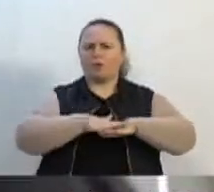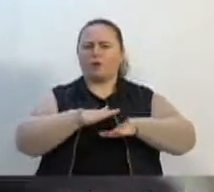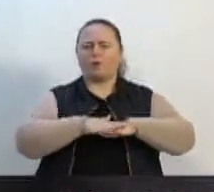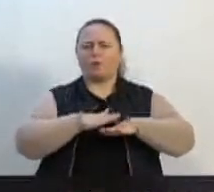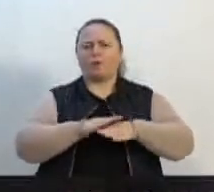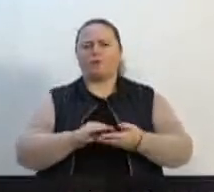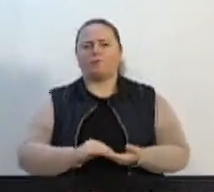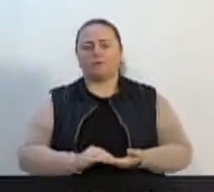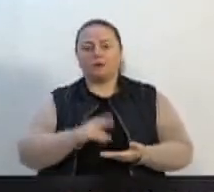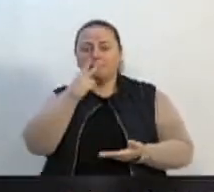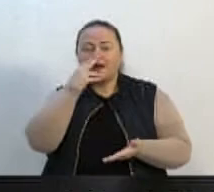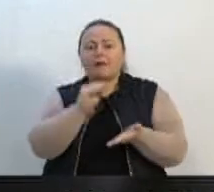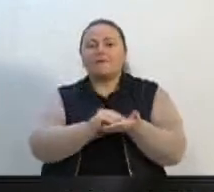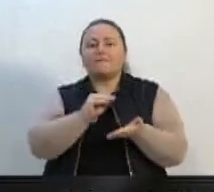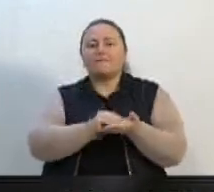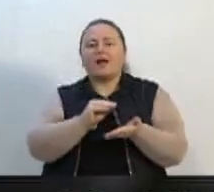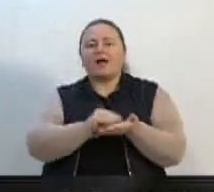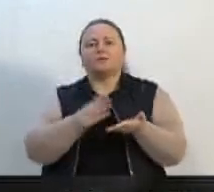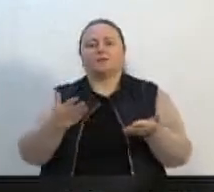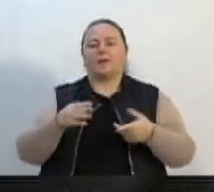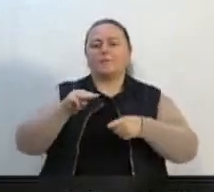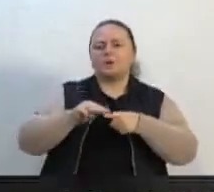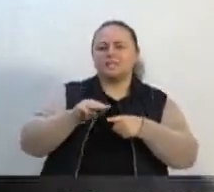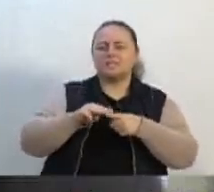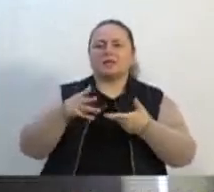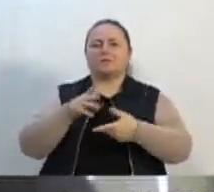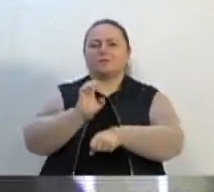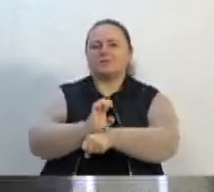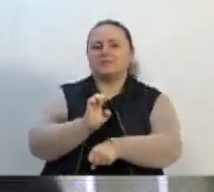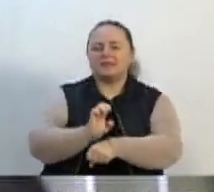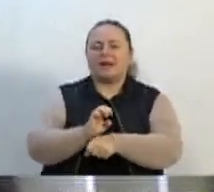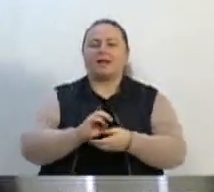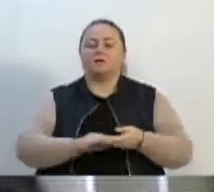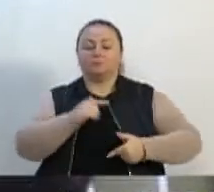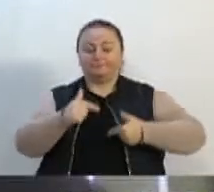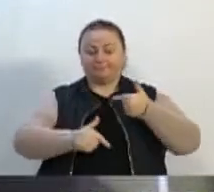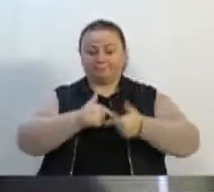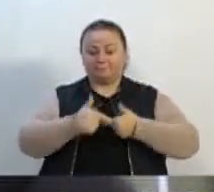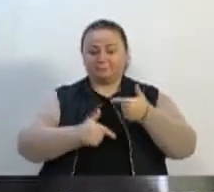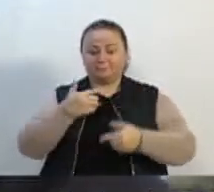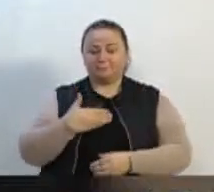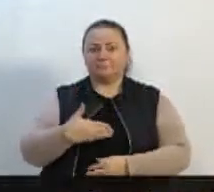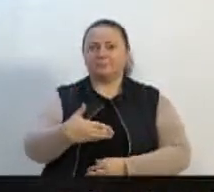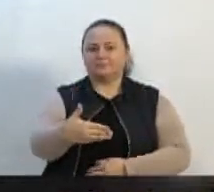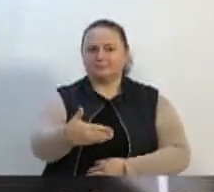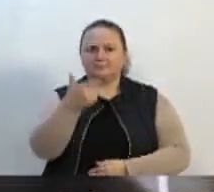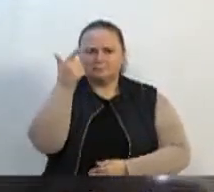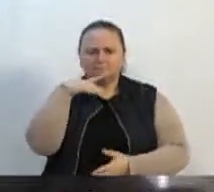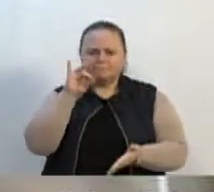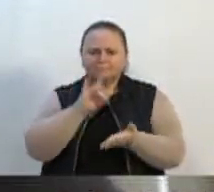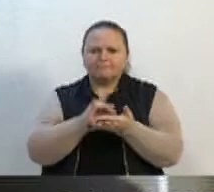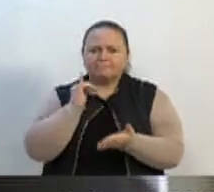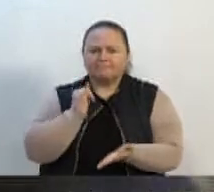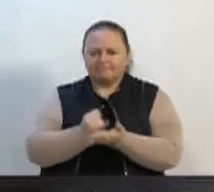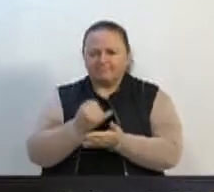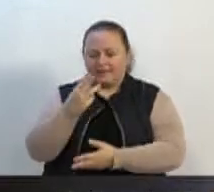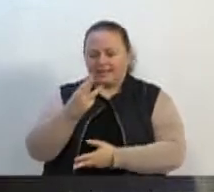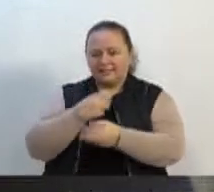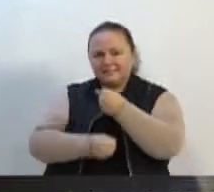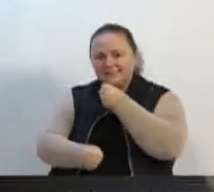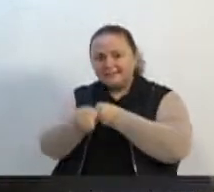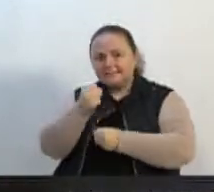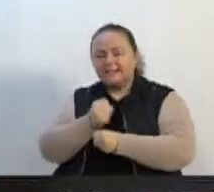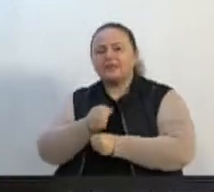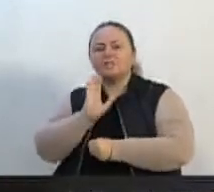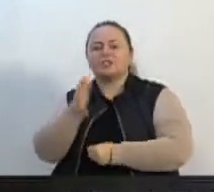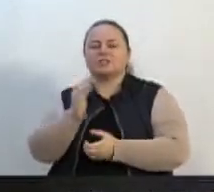órgão municipal e nenhum órgão estadual? Esse trabalho que nós tivemos de implementar há 3 anos já foi